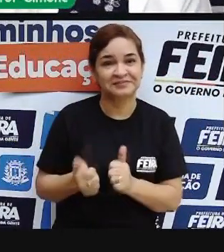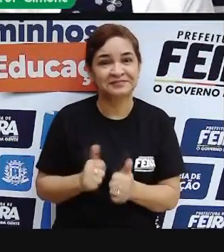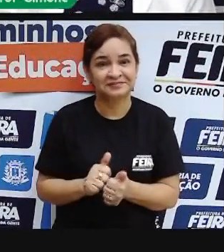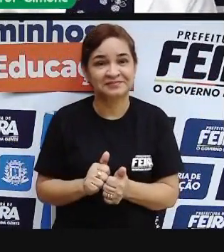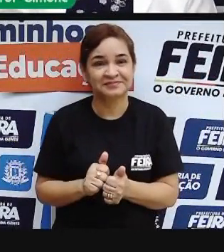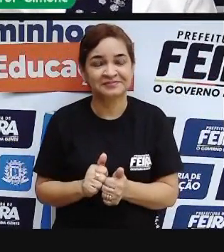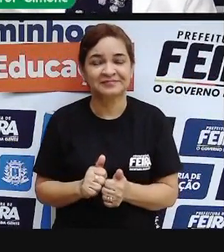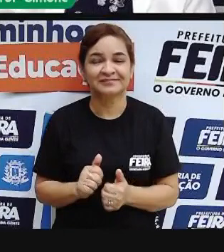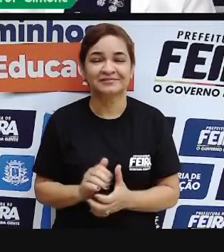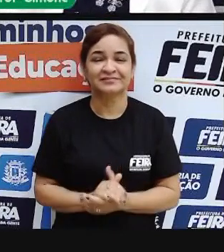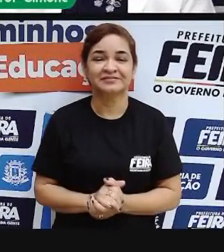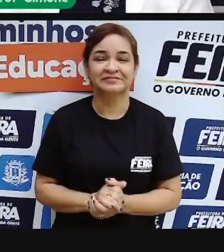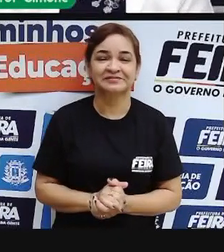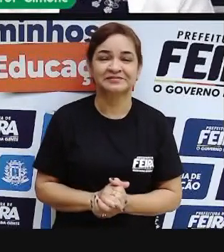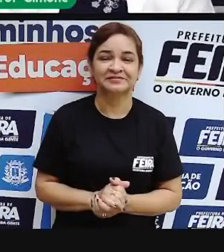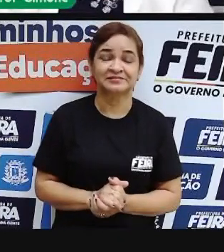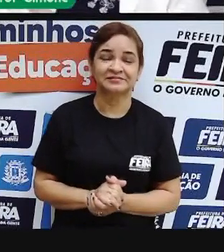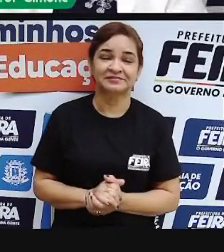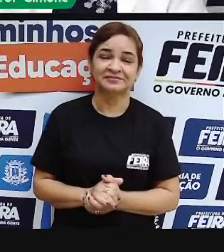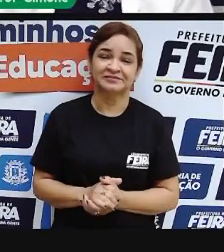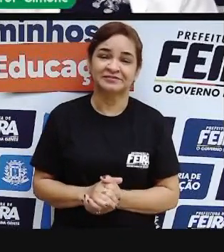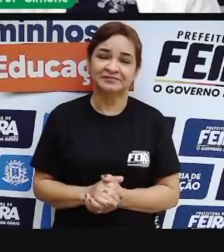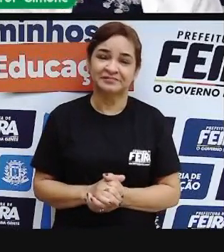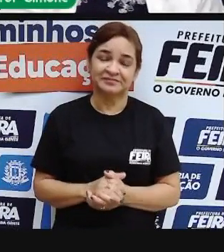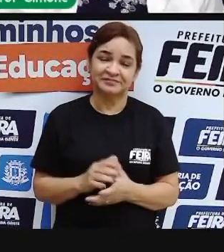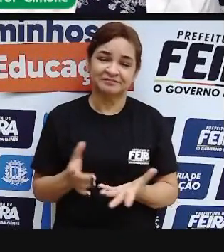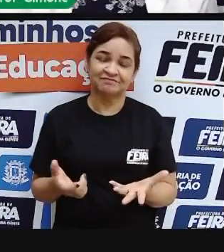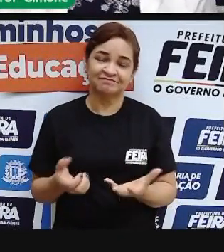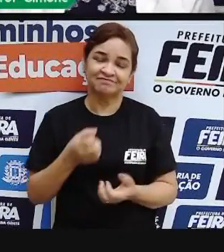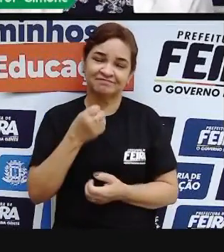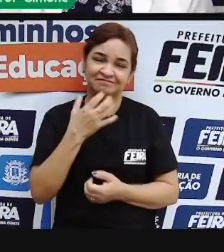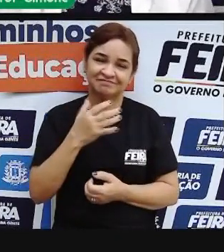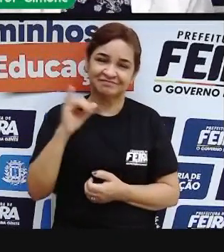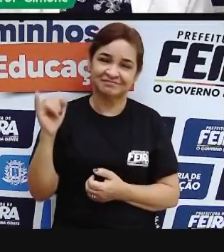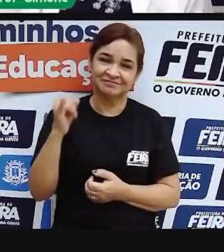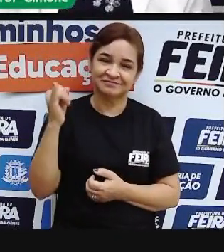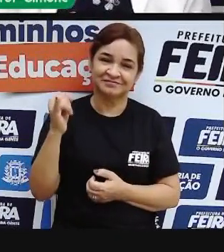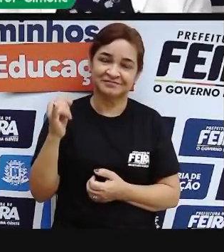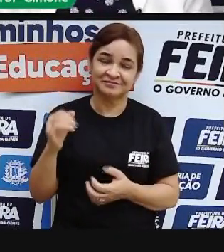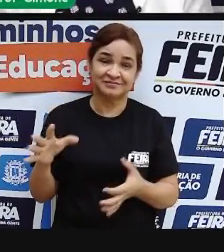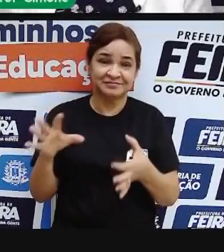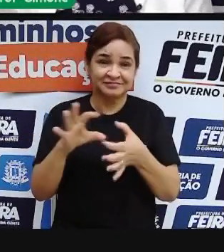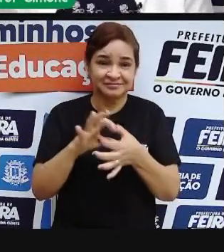questão desse casamento, né, Copa do Mundo, festa junina.